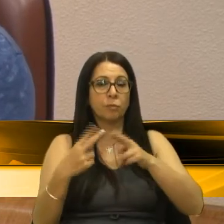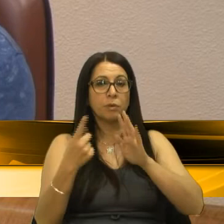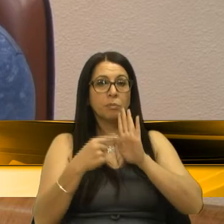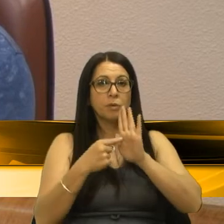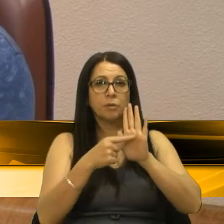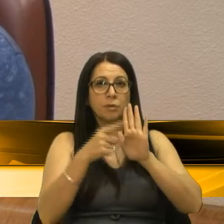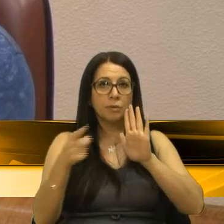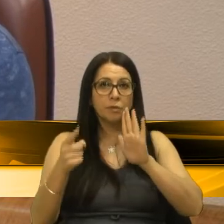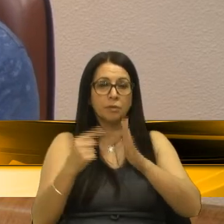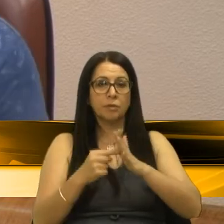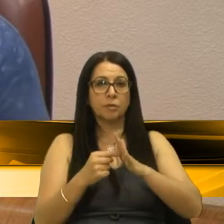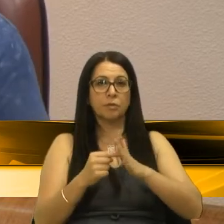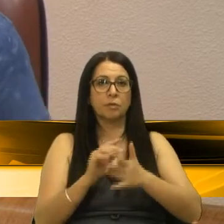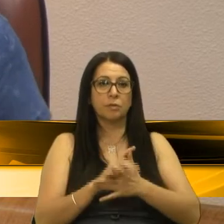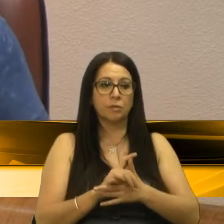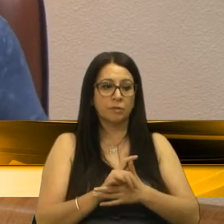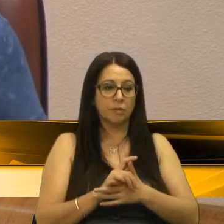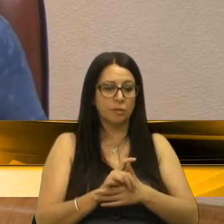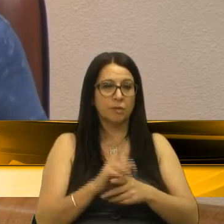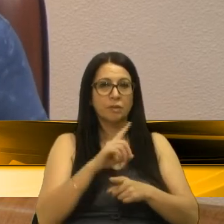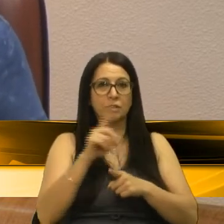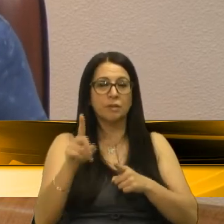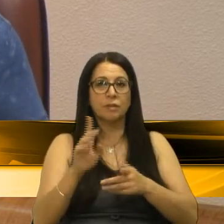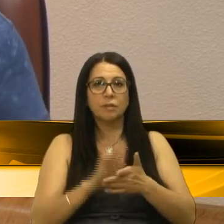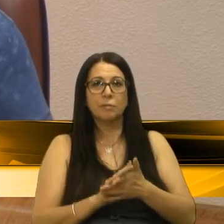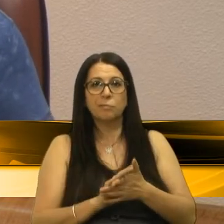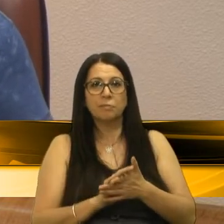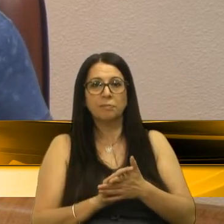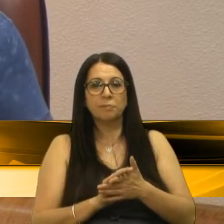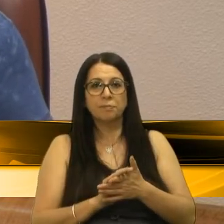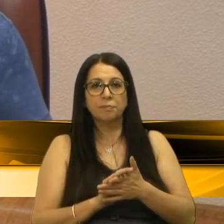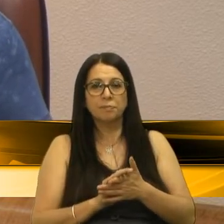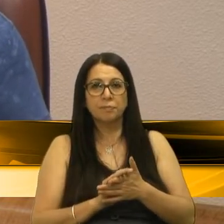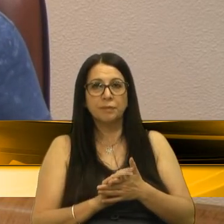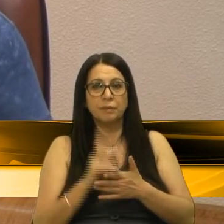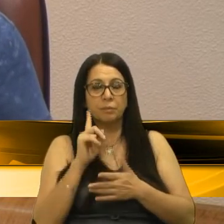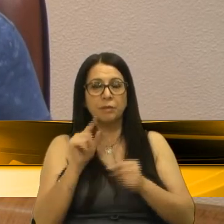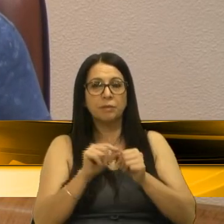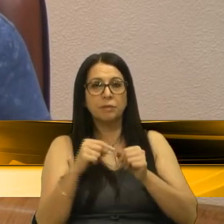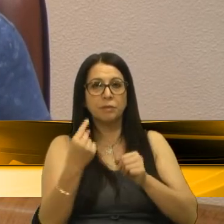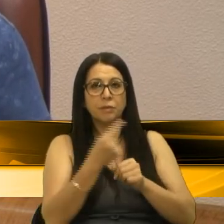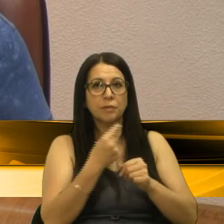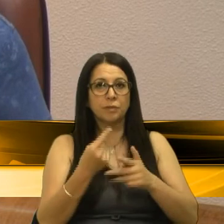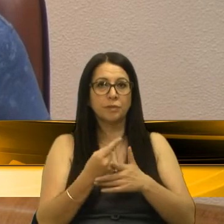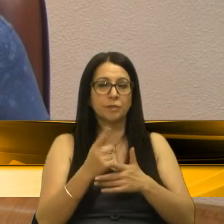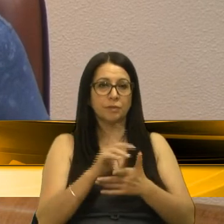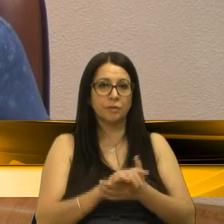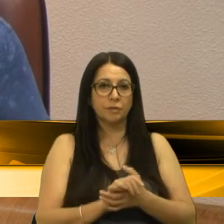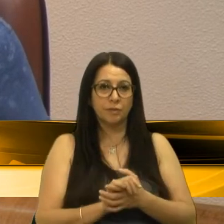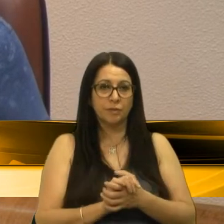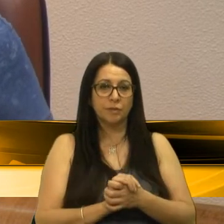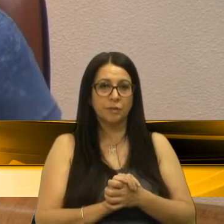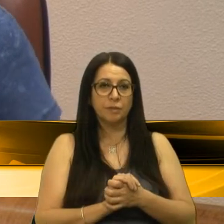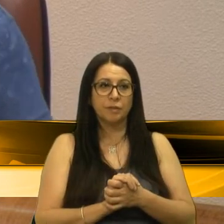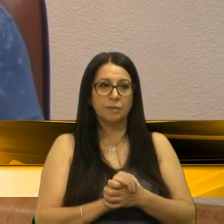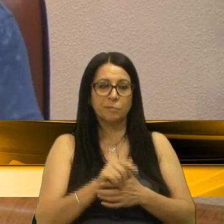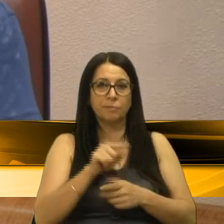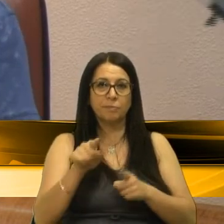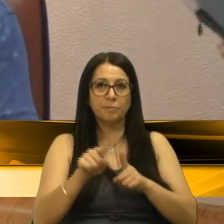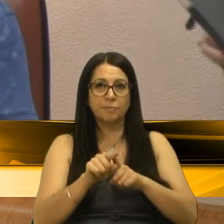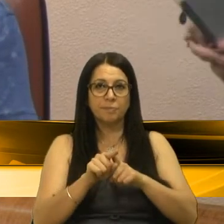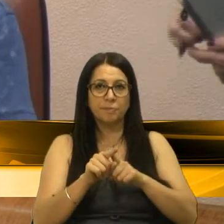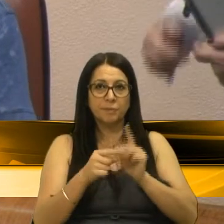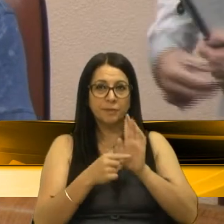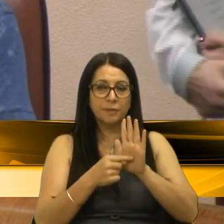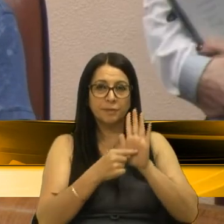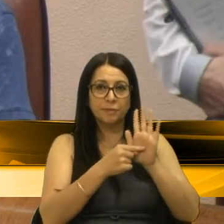respectiva planta aceita ou municipalidade para essa finalidade. Inciso 4º, para a emissão do auto de licença de funcionamento de atividades complementares destinadas